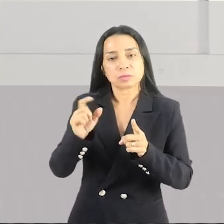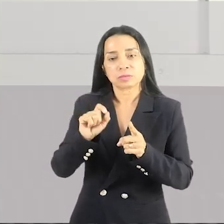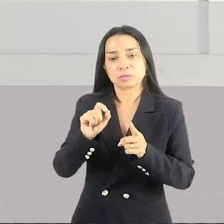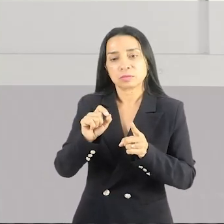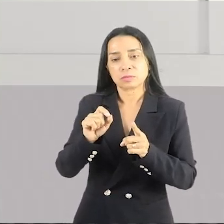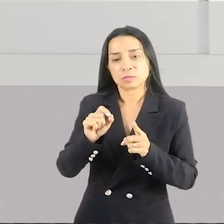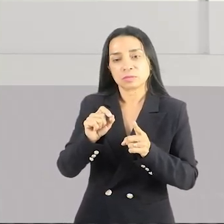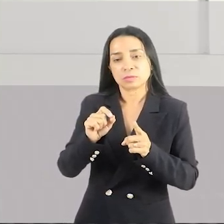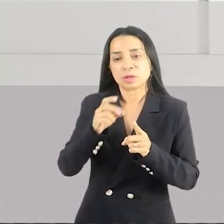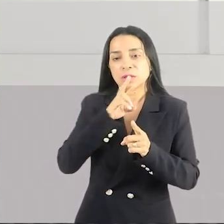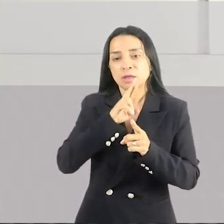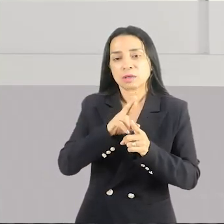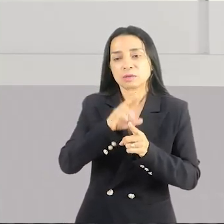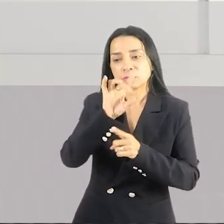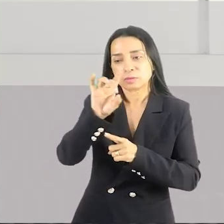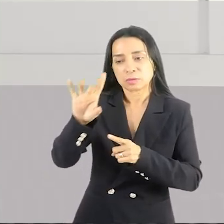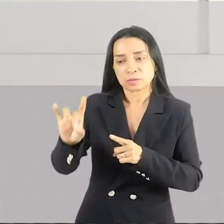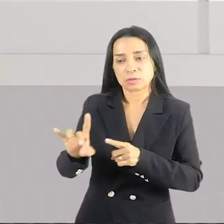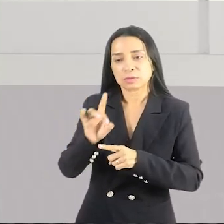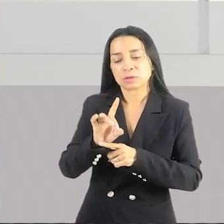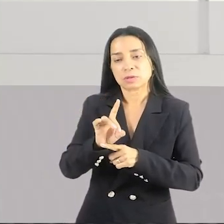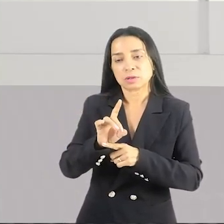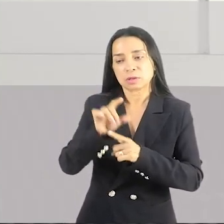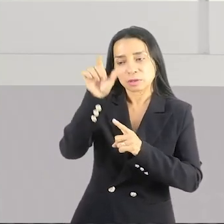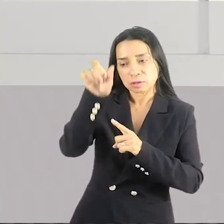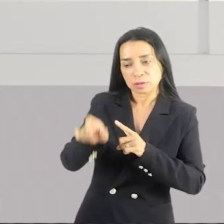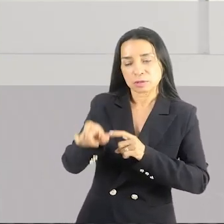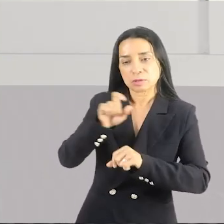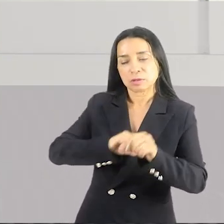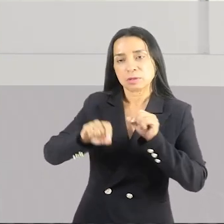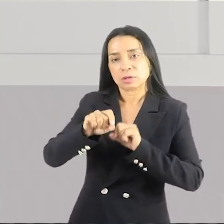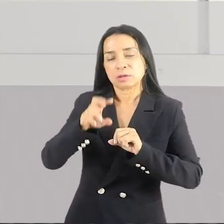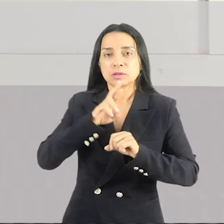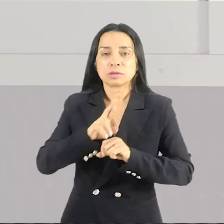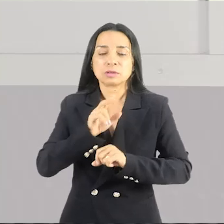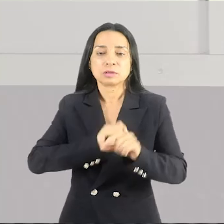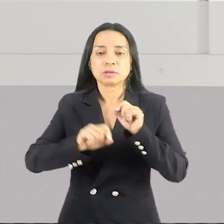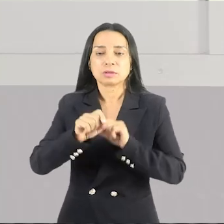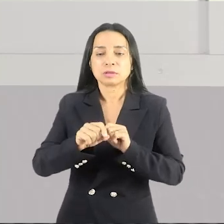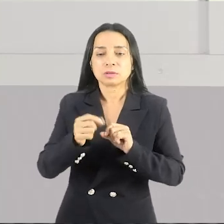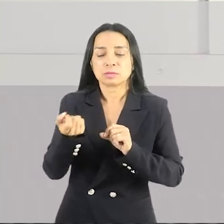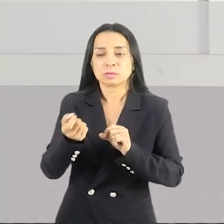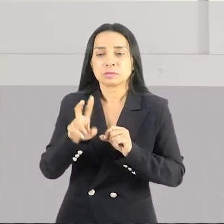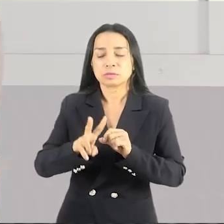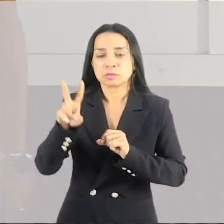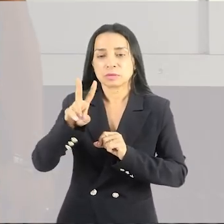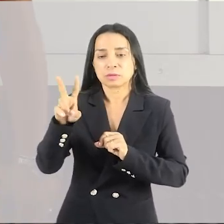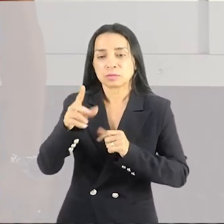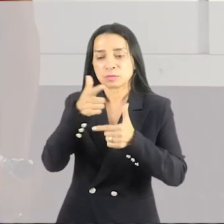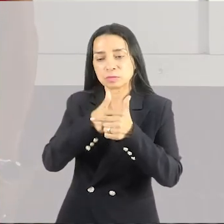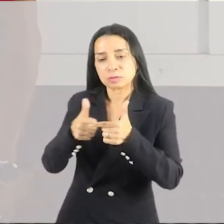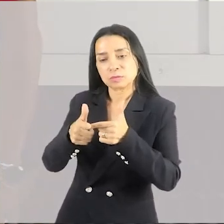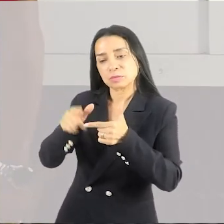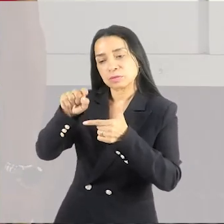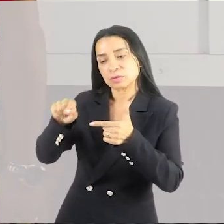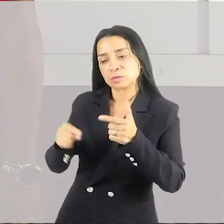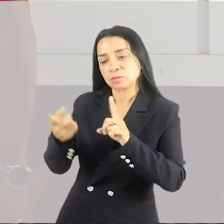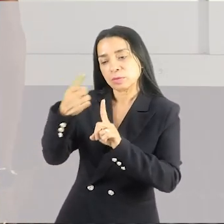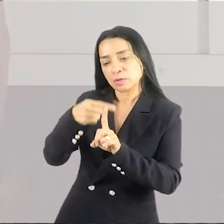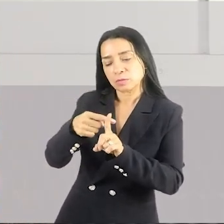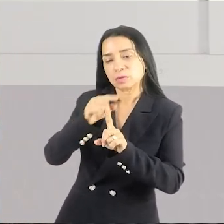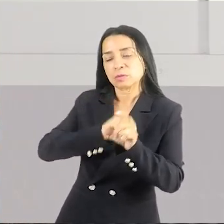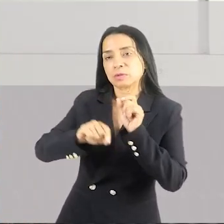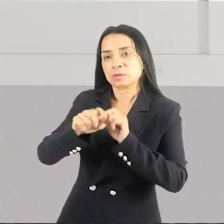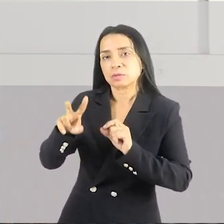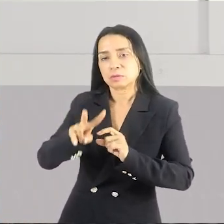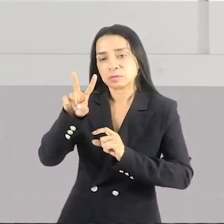de cada aluno, de cada termo, pelo seu respectivo peso, dividido pelo somatório dos